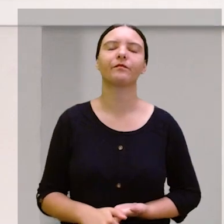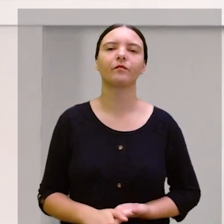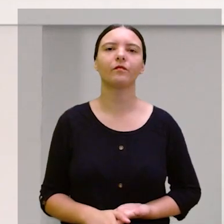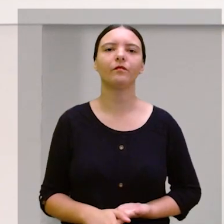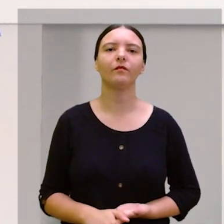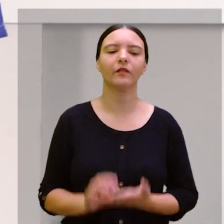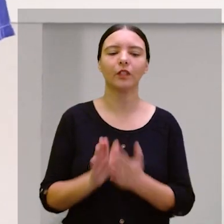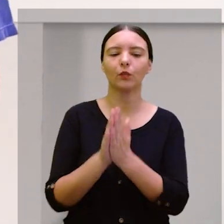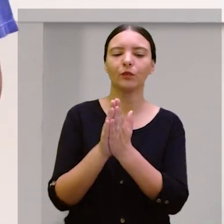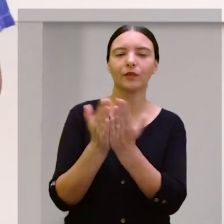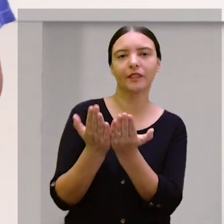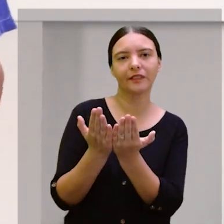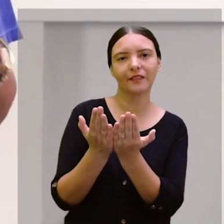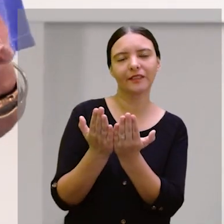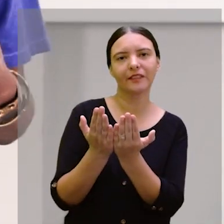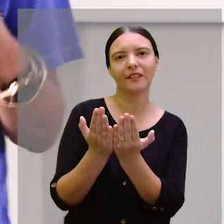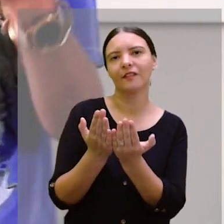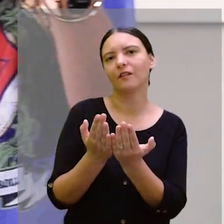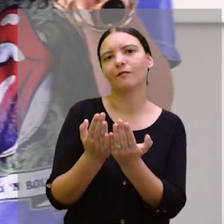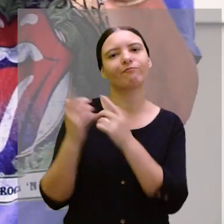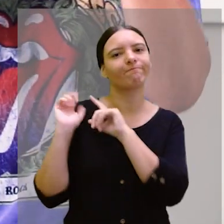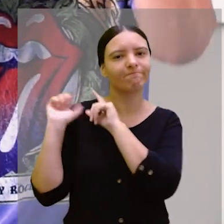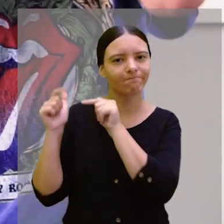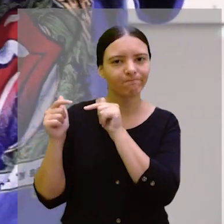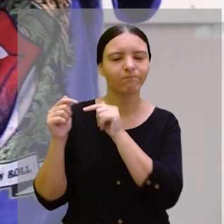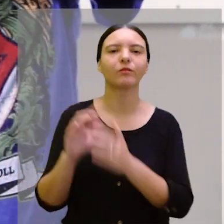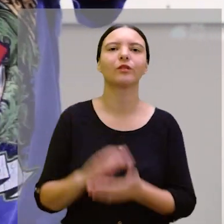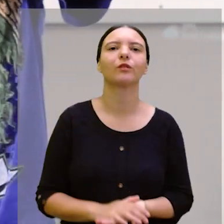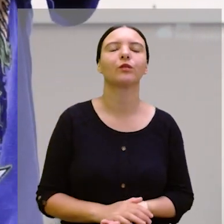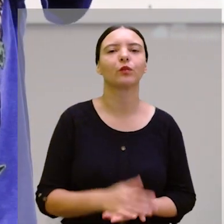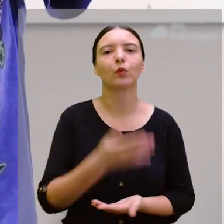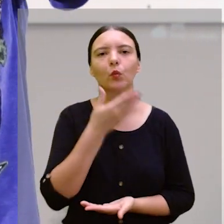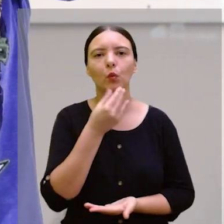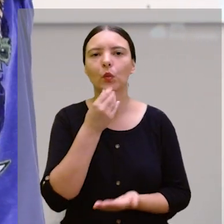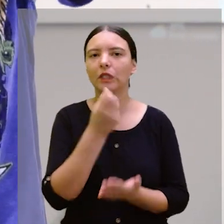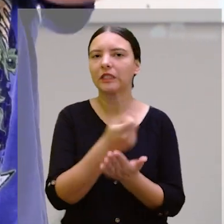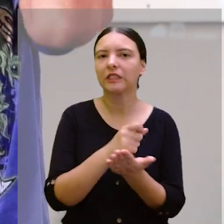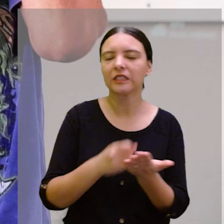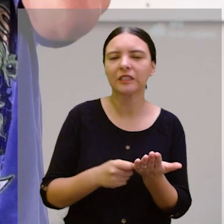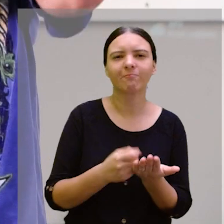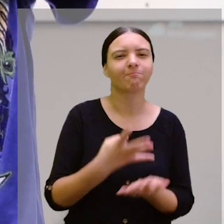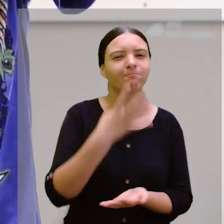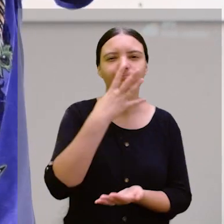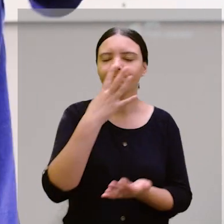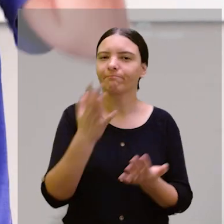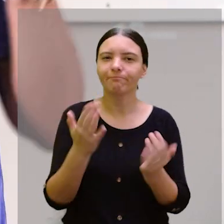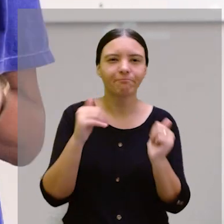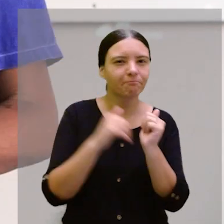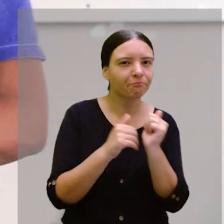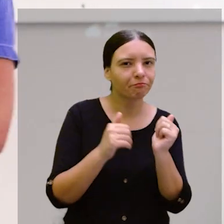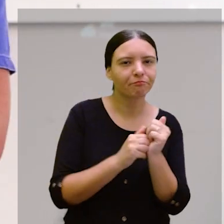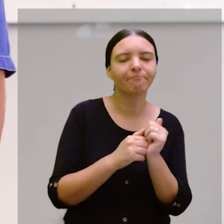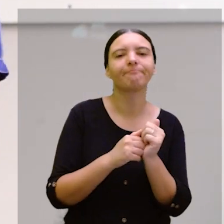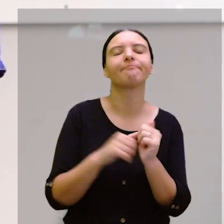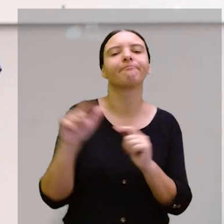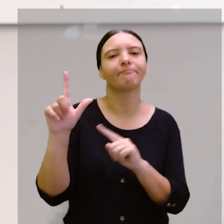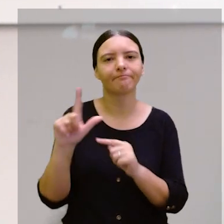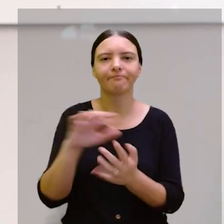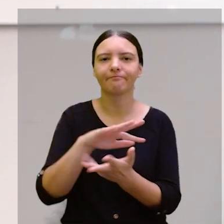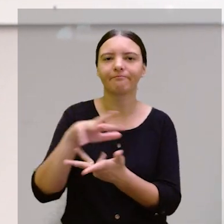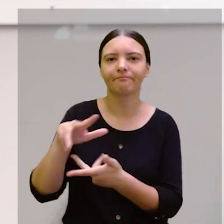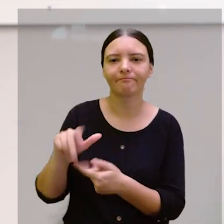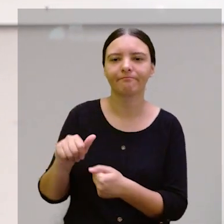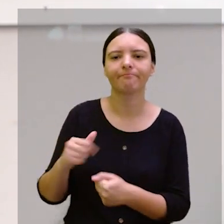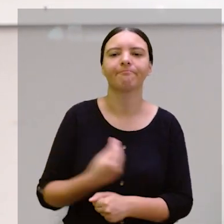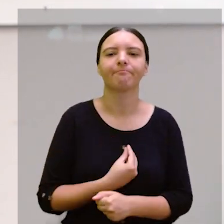que é um clássico. Esse autor, um dos autores mais incríveis e mais misteriosos da literatura mundial. Uma vida